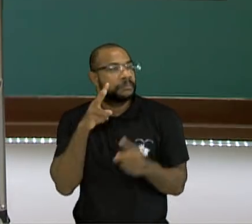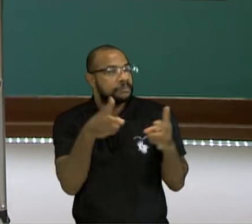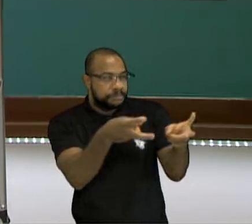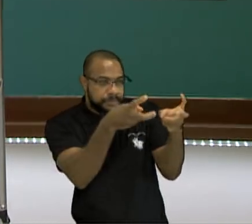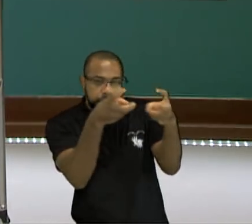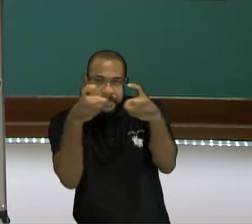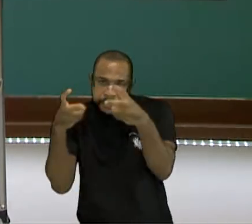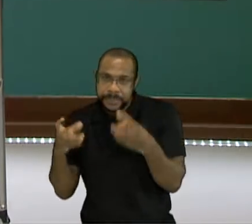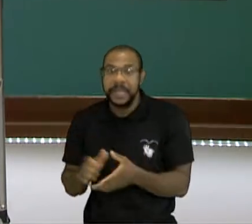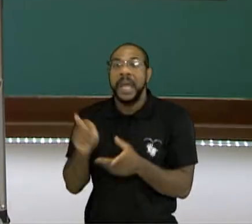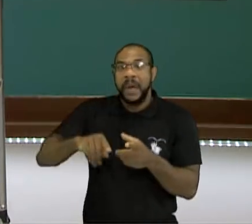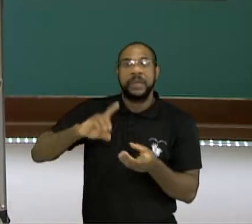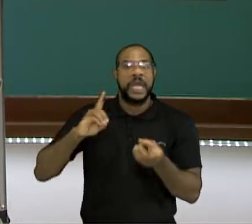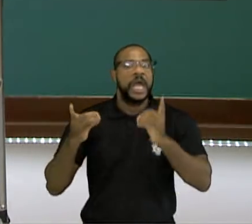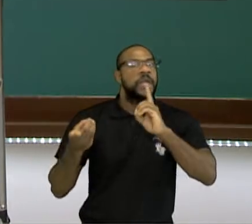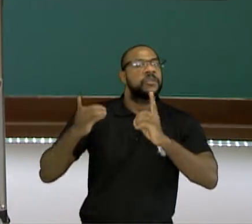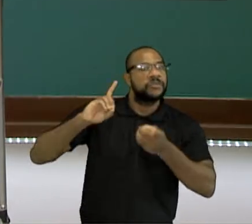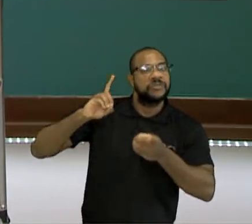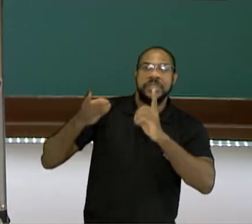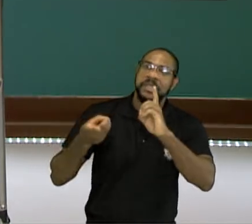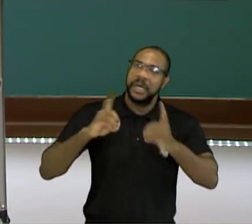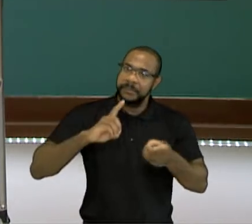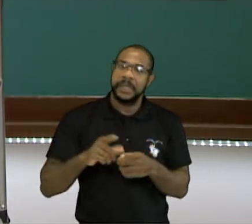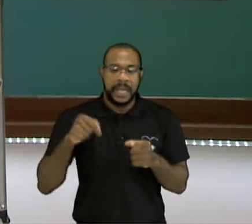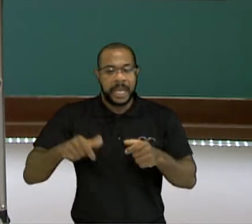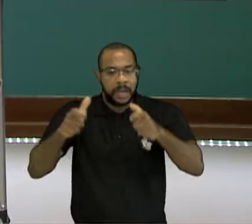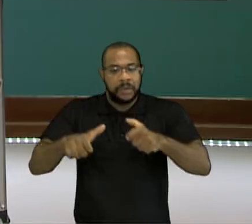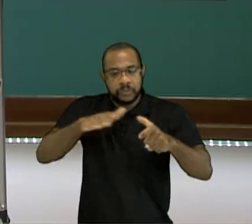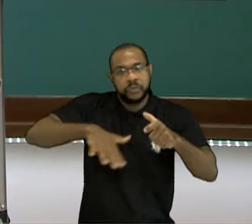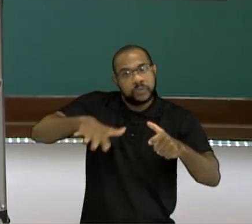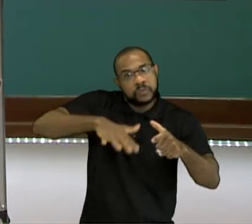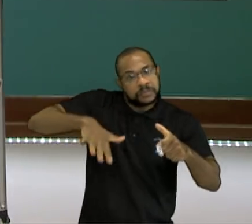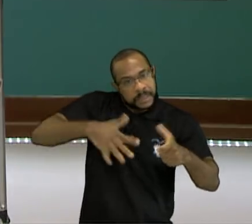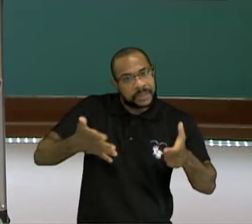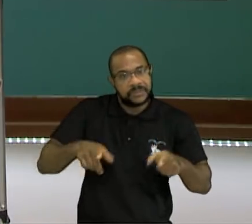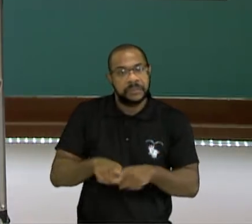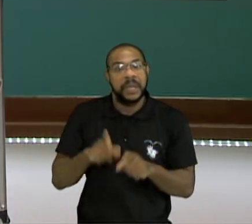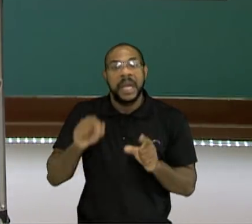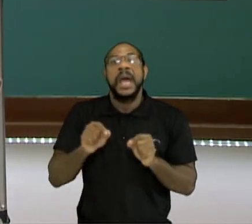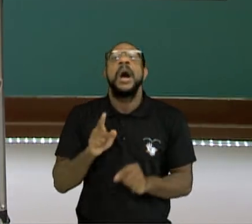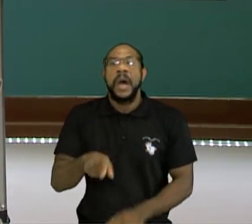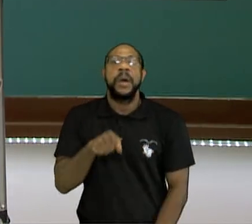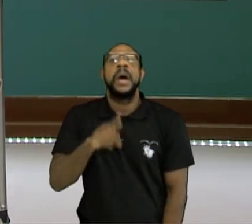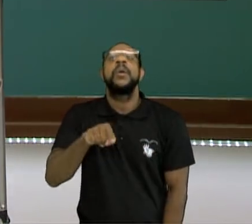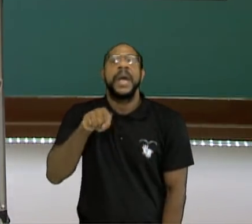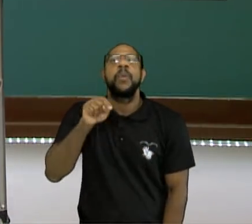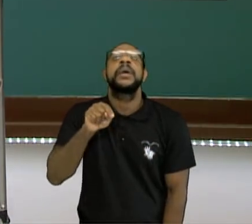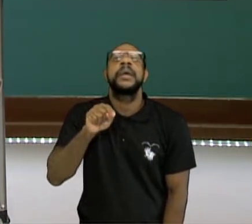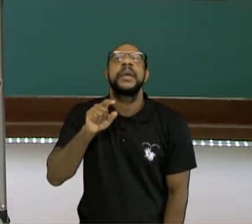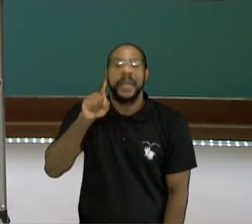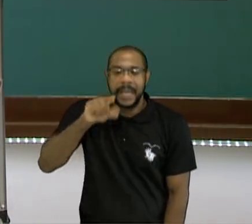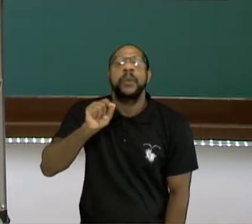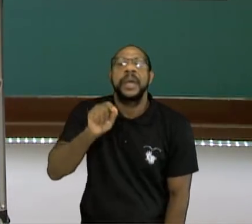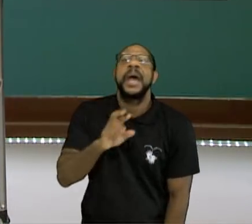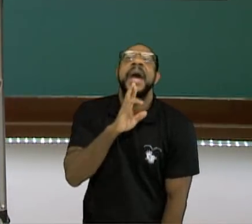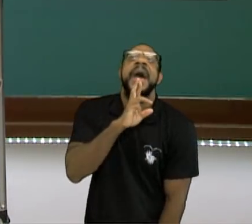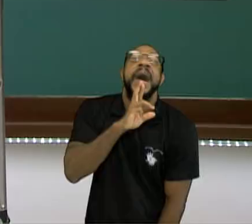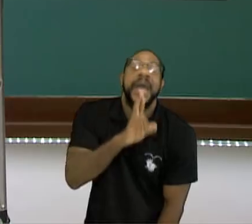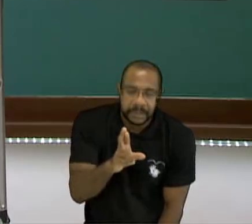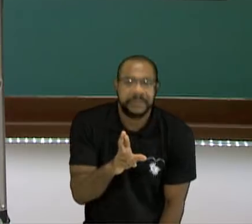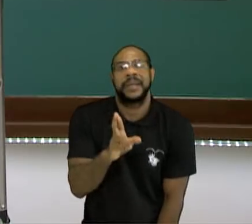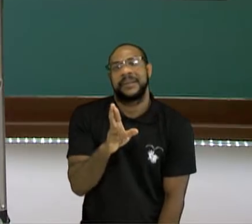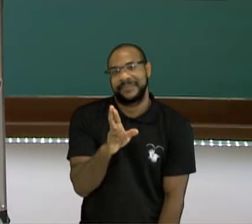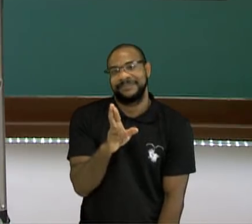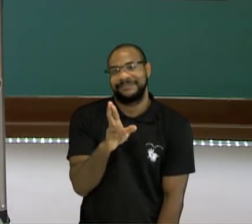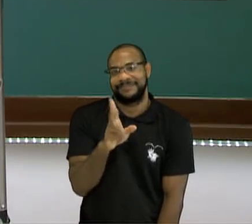faz parte dessa ideia ali do espaço geográfico. O espaço geográfico é resultado dessa interação entre a